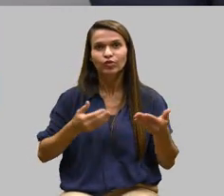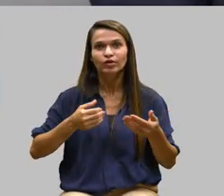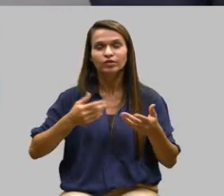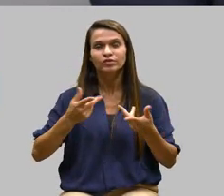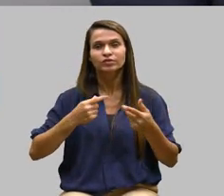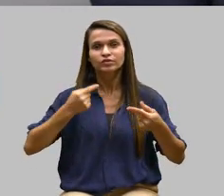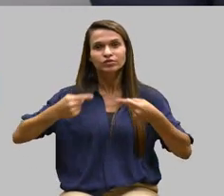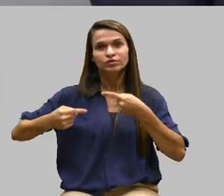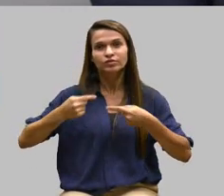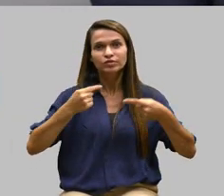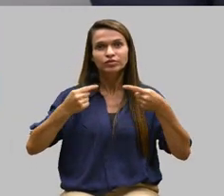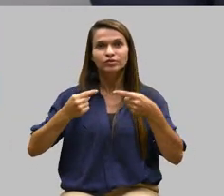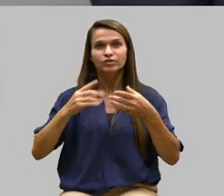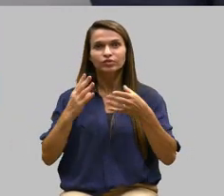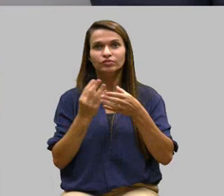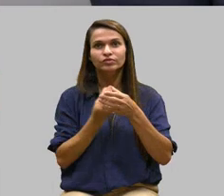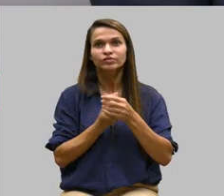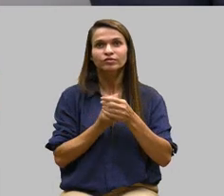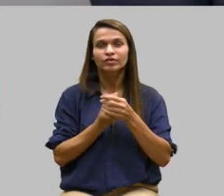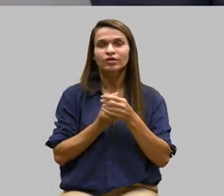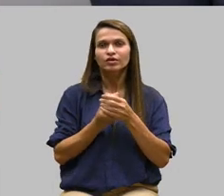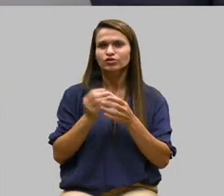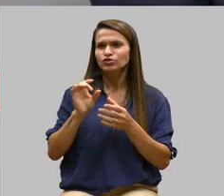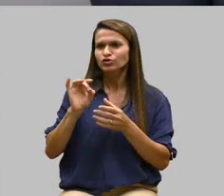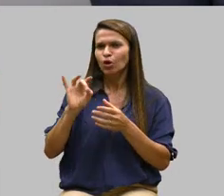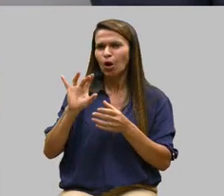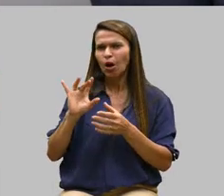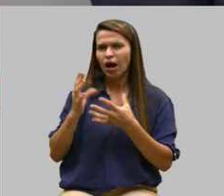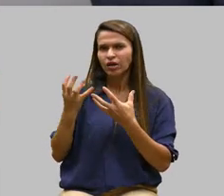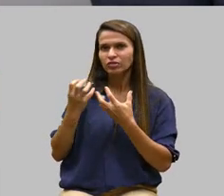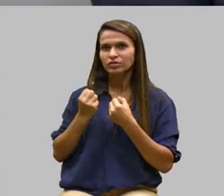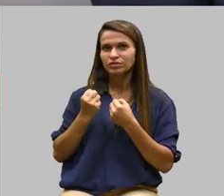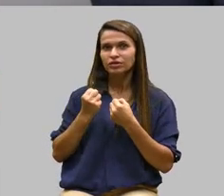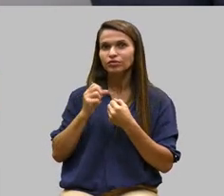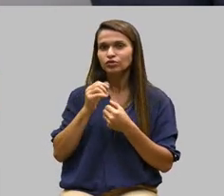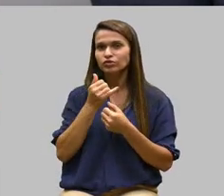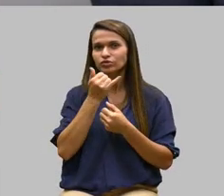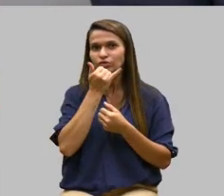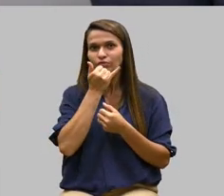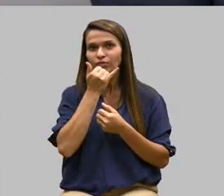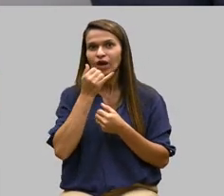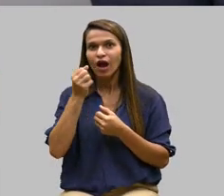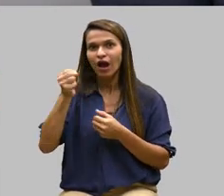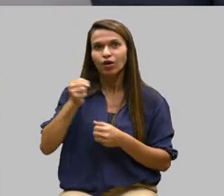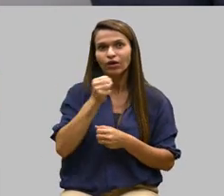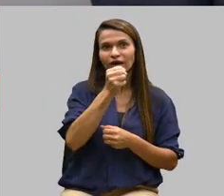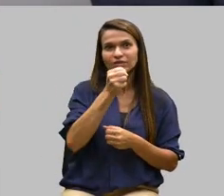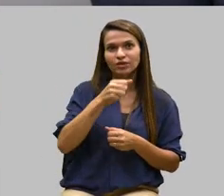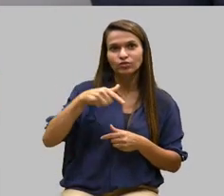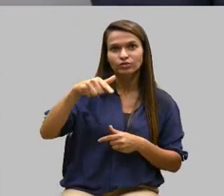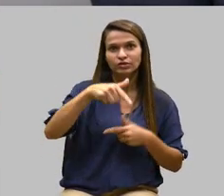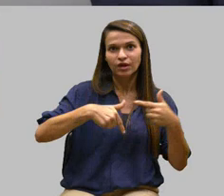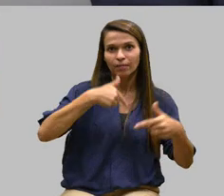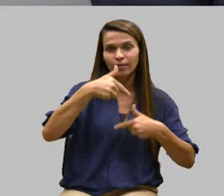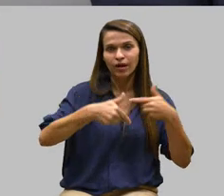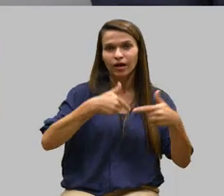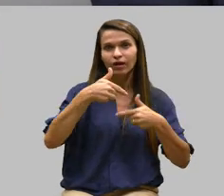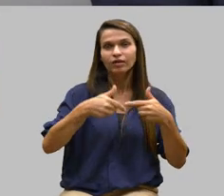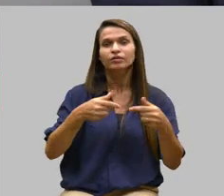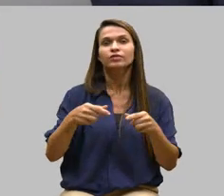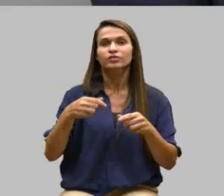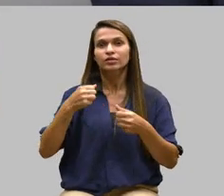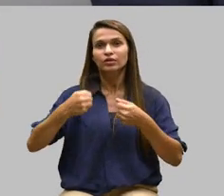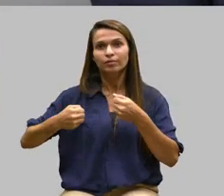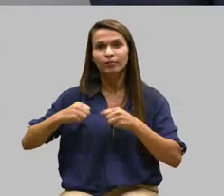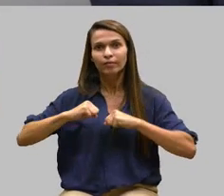empregabilidade inclusive debater mais do que a sua simples adoção aliás desculpa a locação no ambiente de trabalho é debater também a